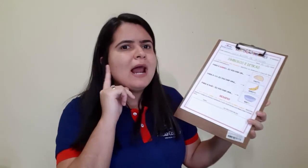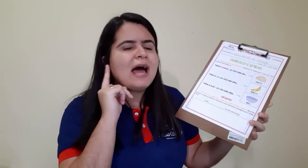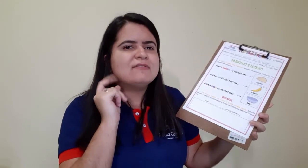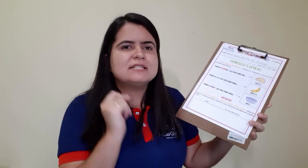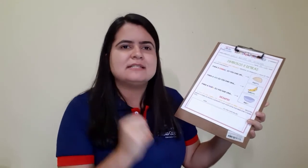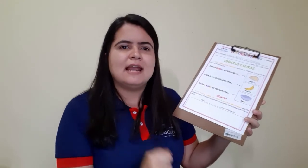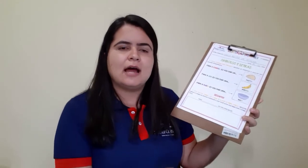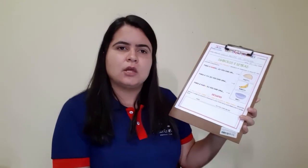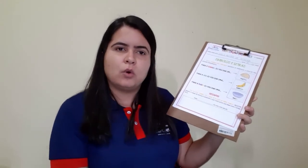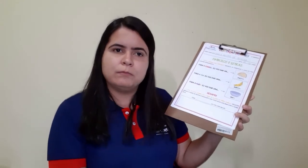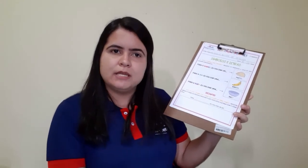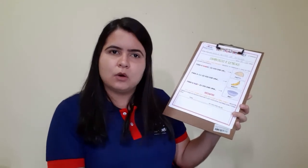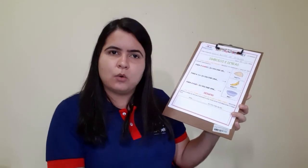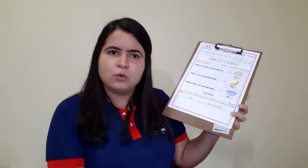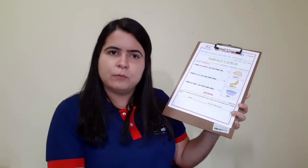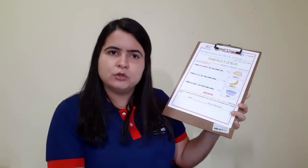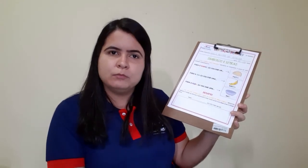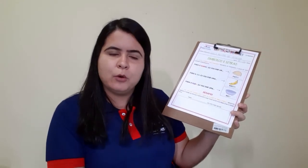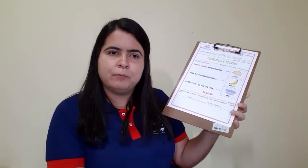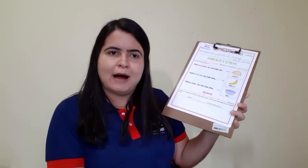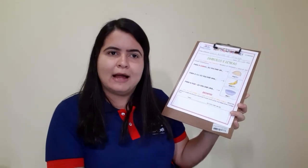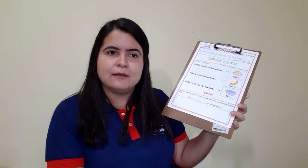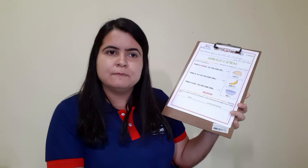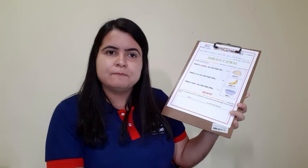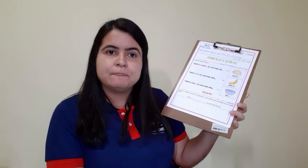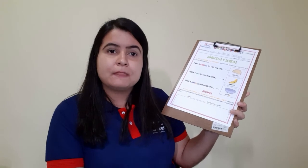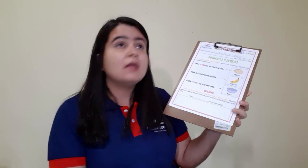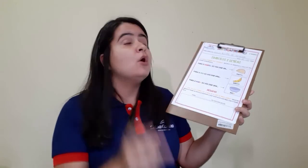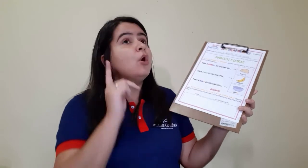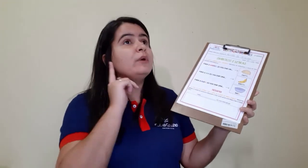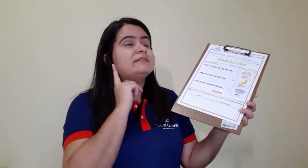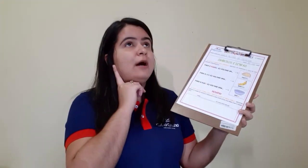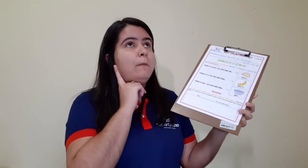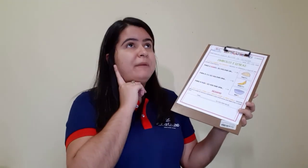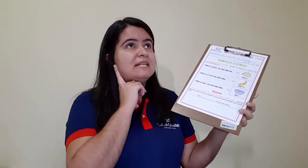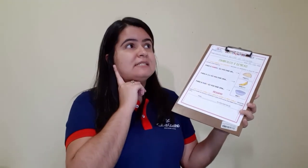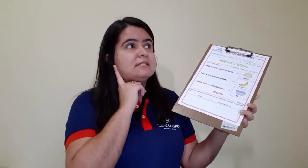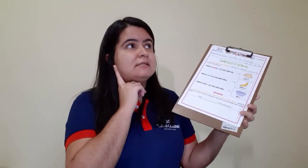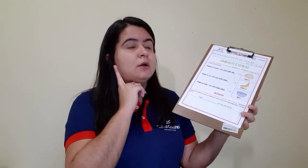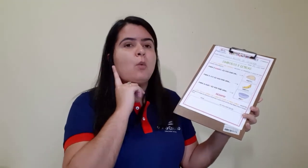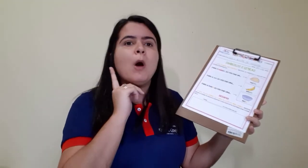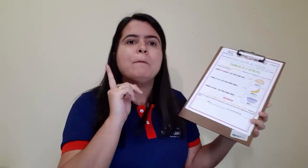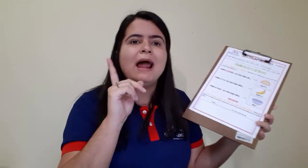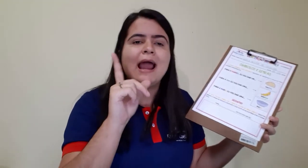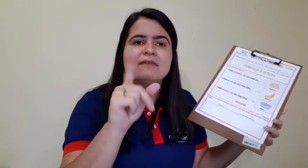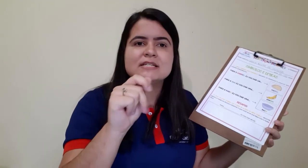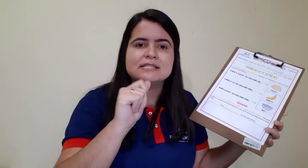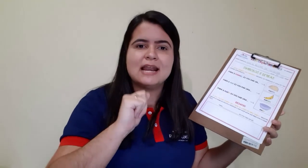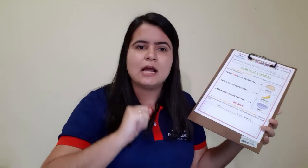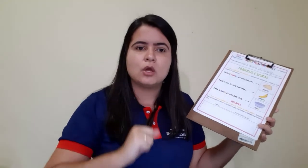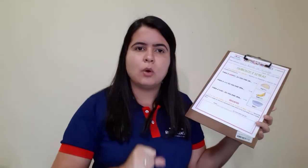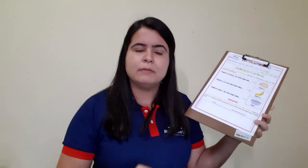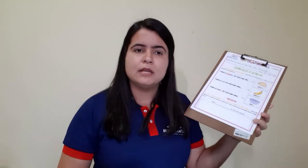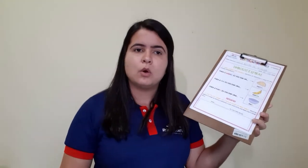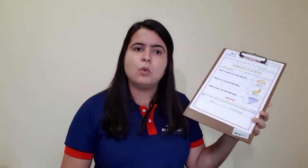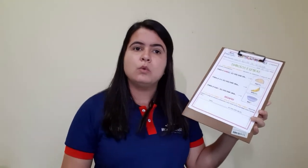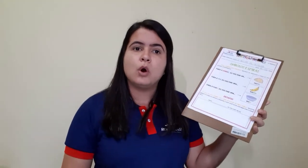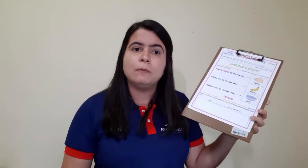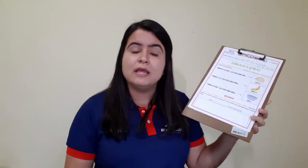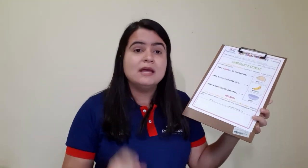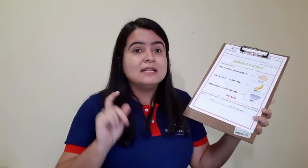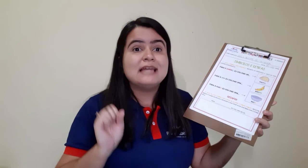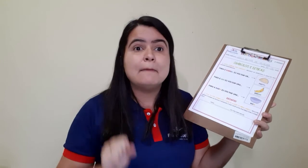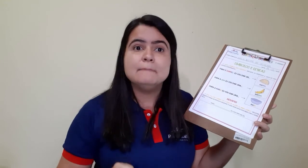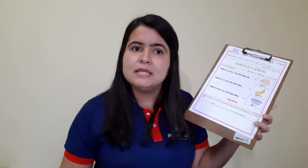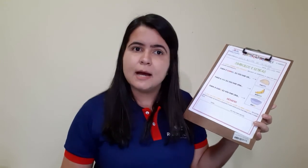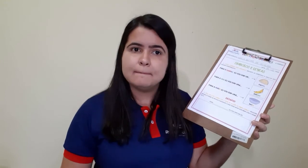Qual palavra será que combina com o nome do meu pai? Ou então pensa assim, qual palavra será que combina com o